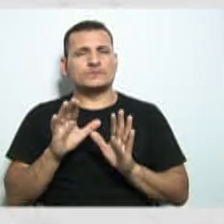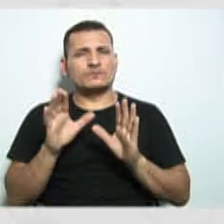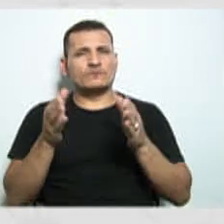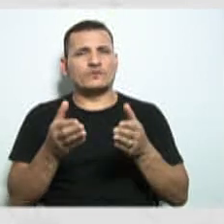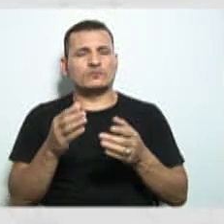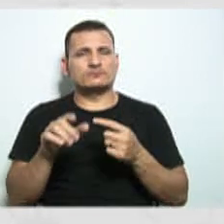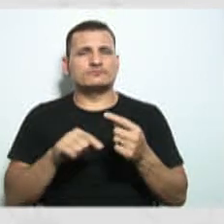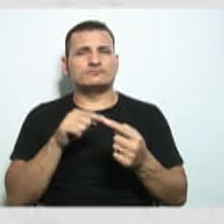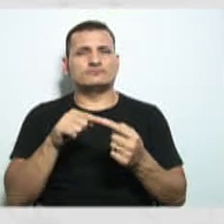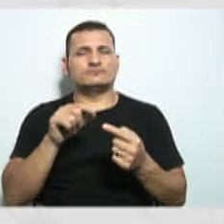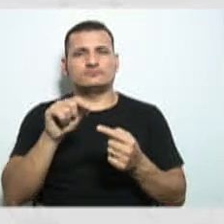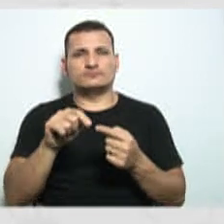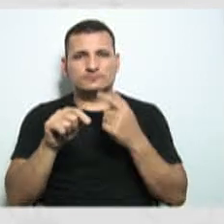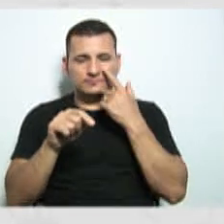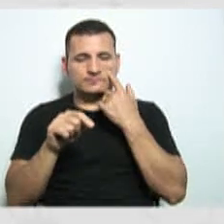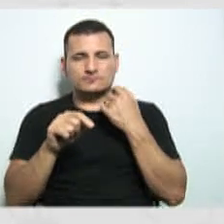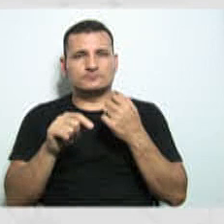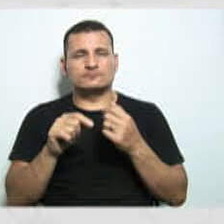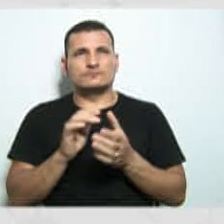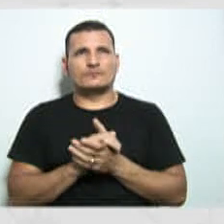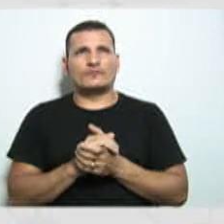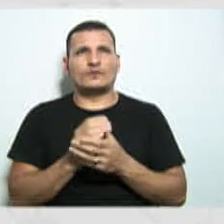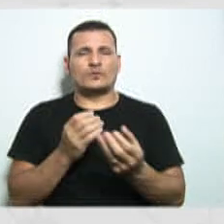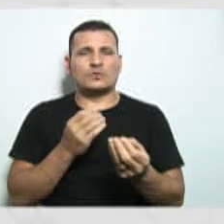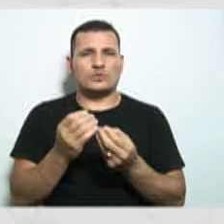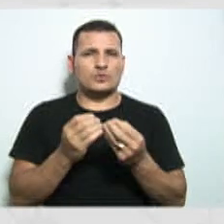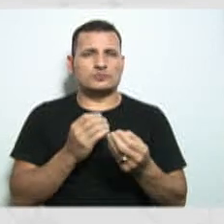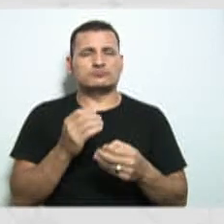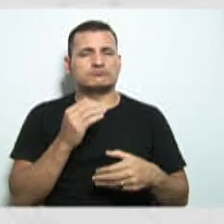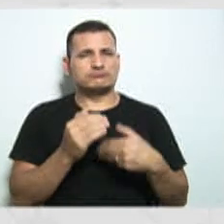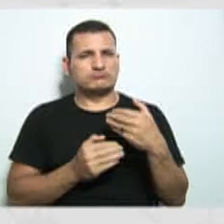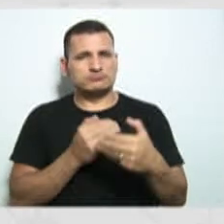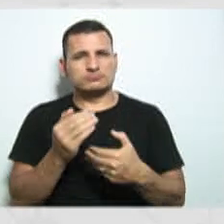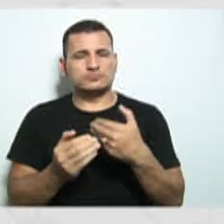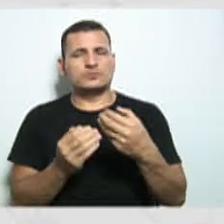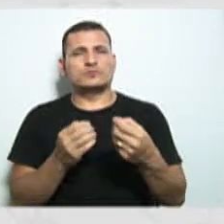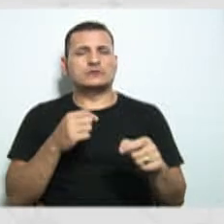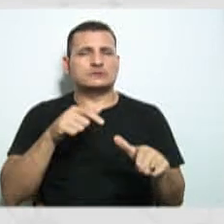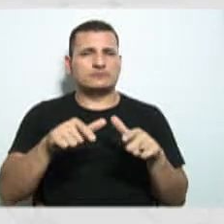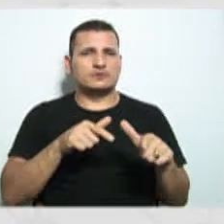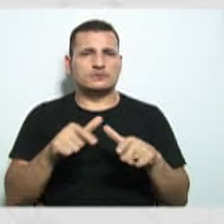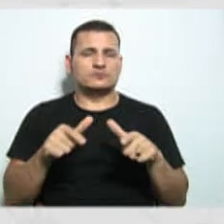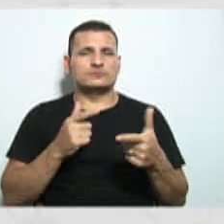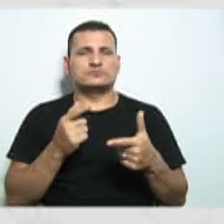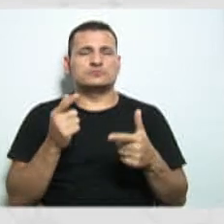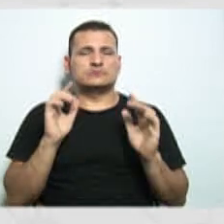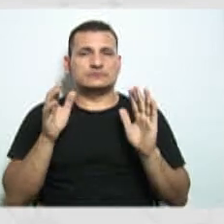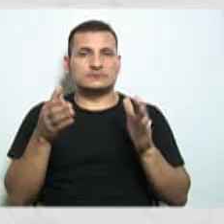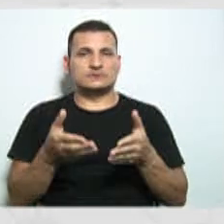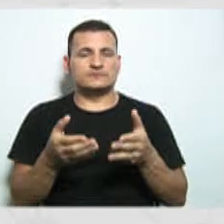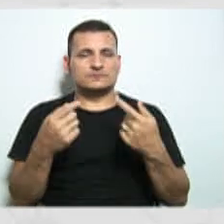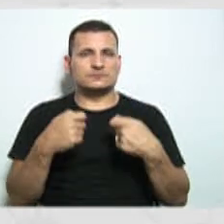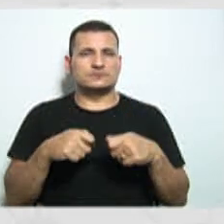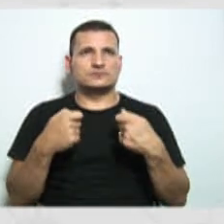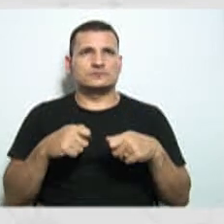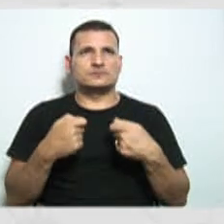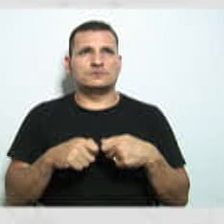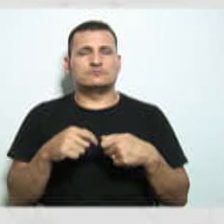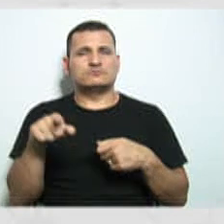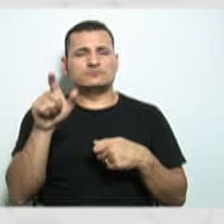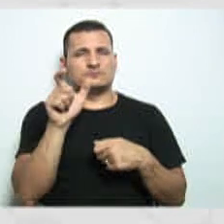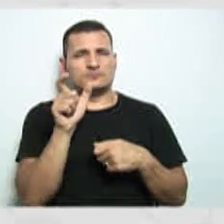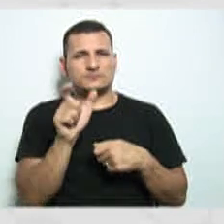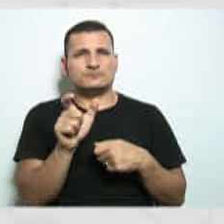ó, estabelecer os procedimentos e as atividades específicas necessárias. Olha só essa palavra-chave que você tem que